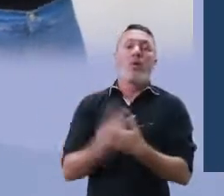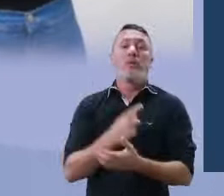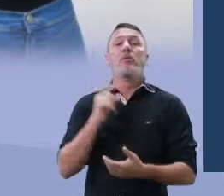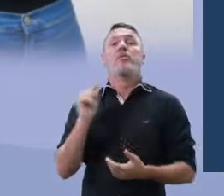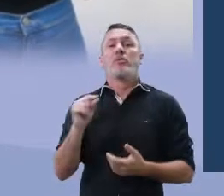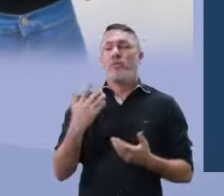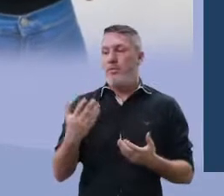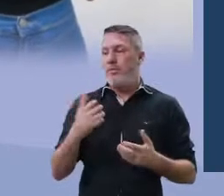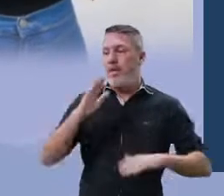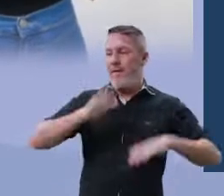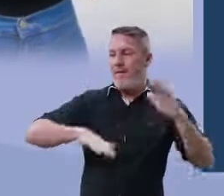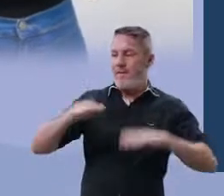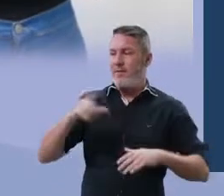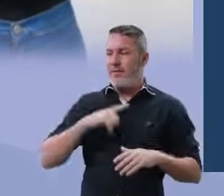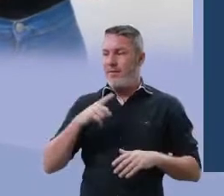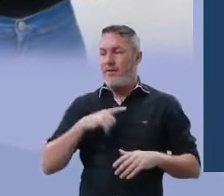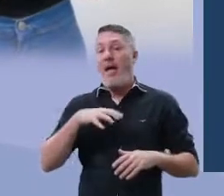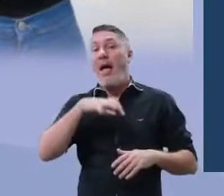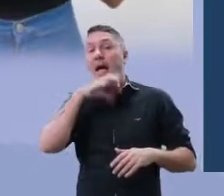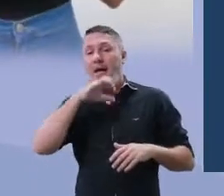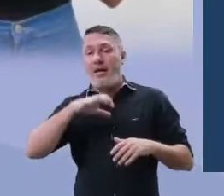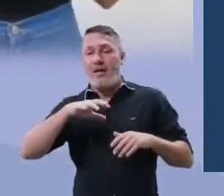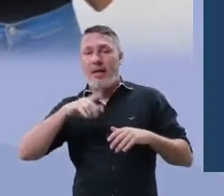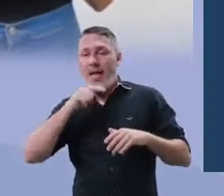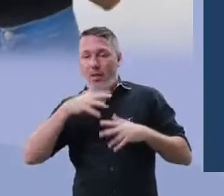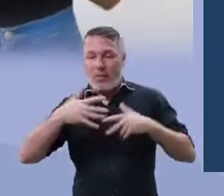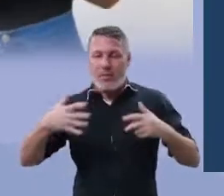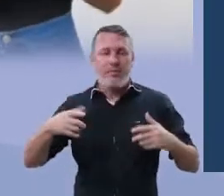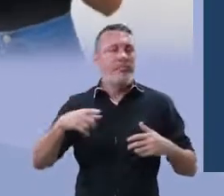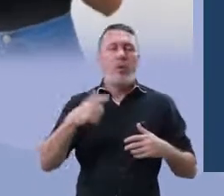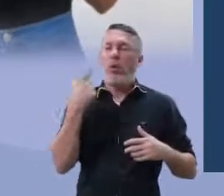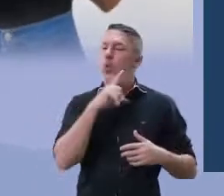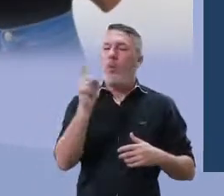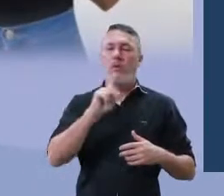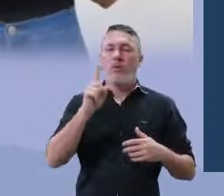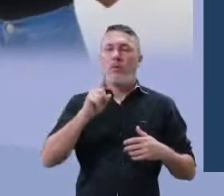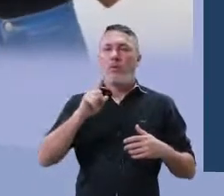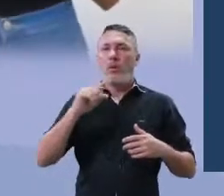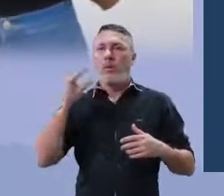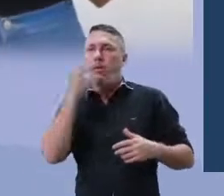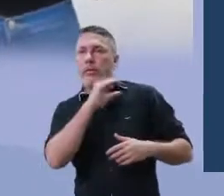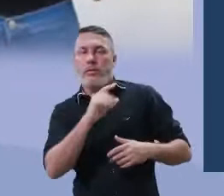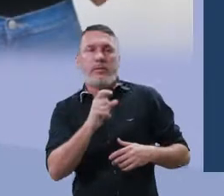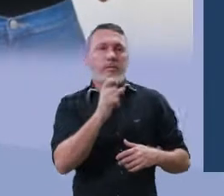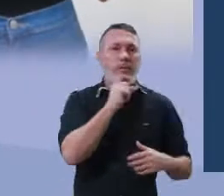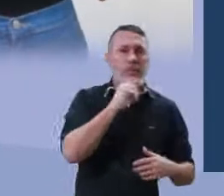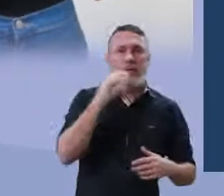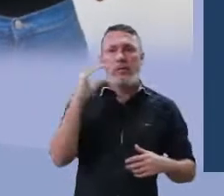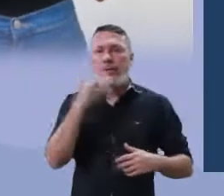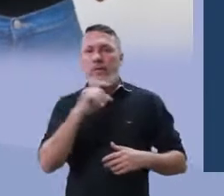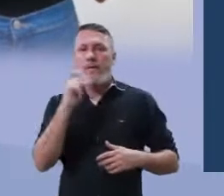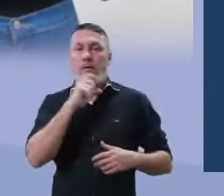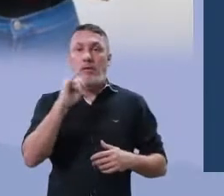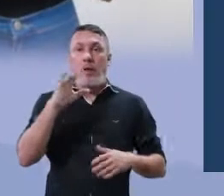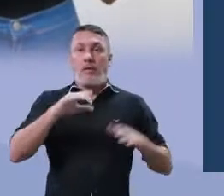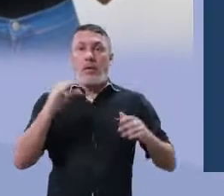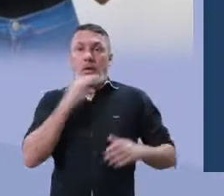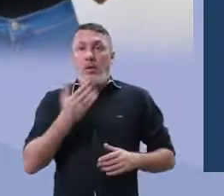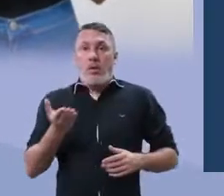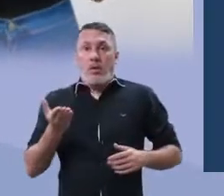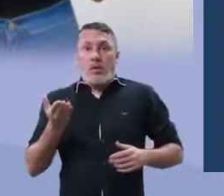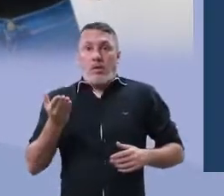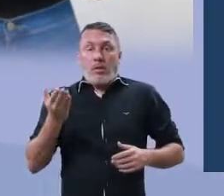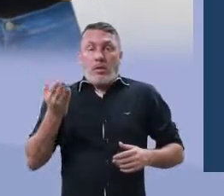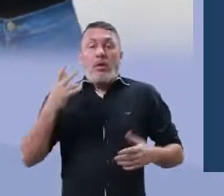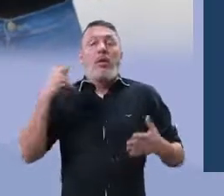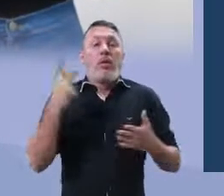diretamente ali no local. O que acontece? Muitos organismos aquáticos não aguentam variação de temperatura. Então, essa